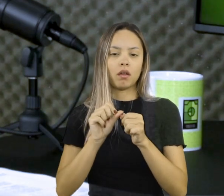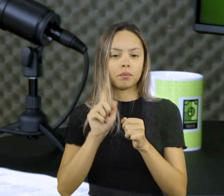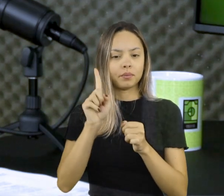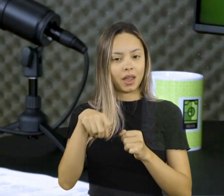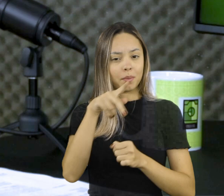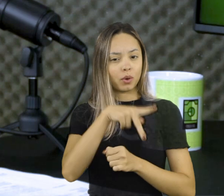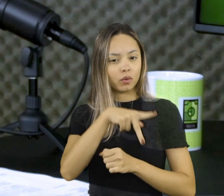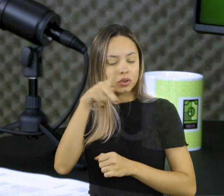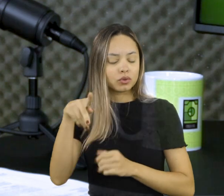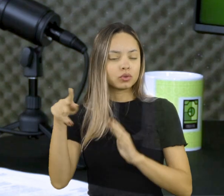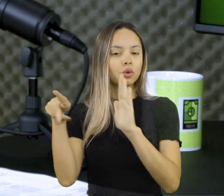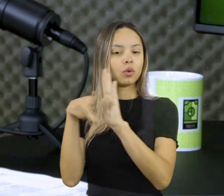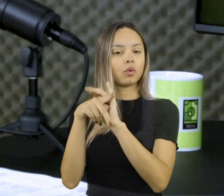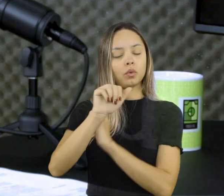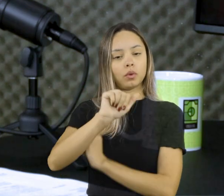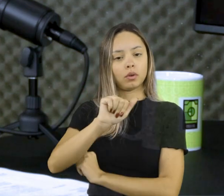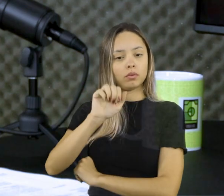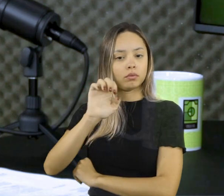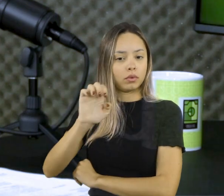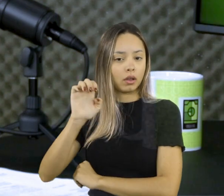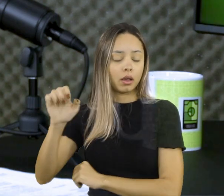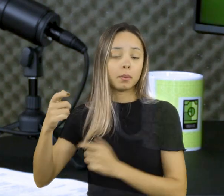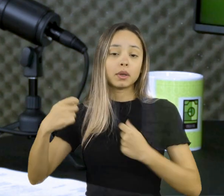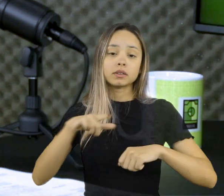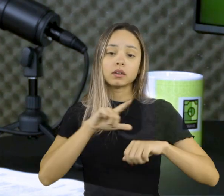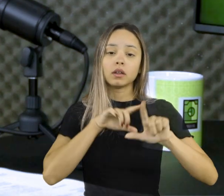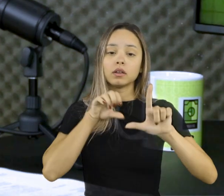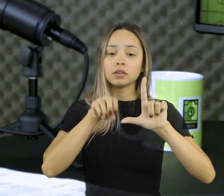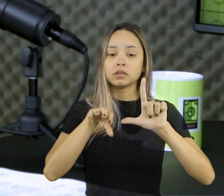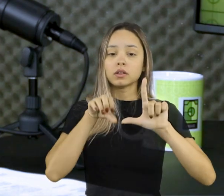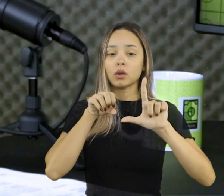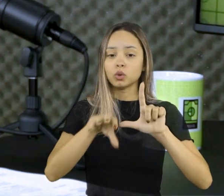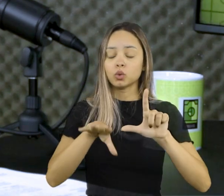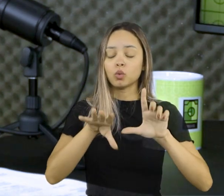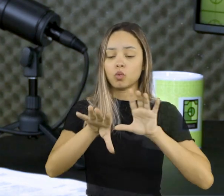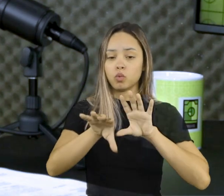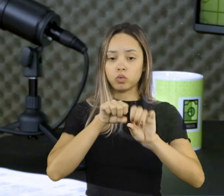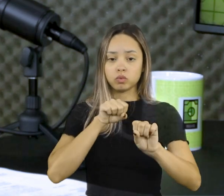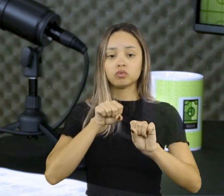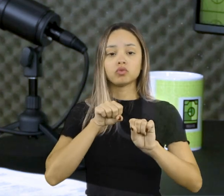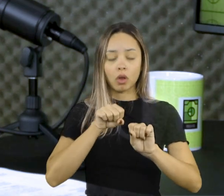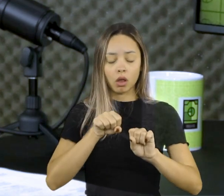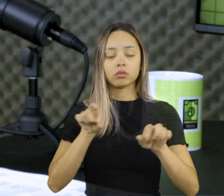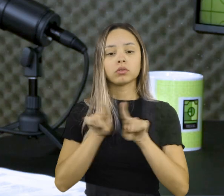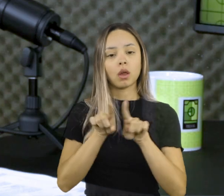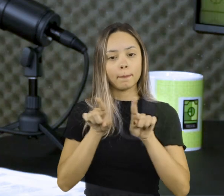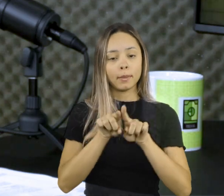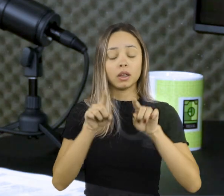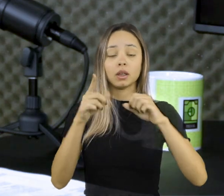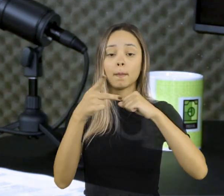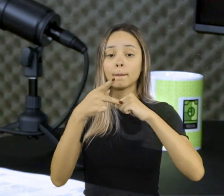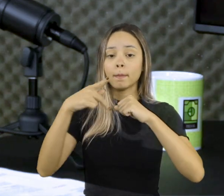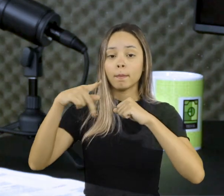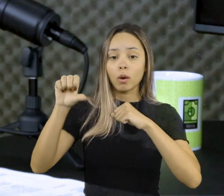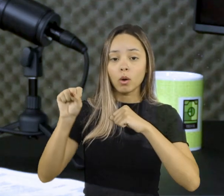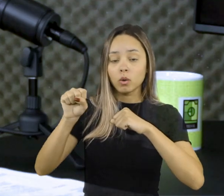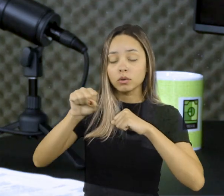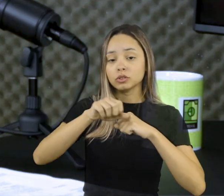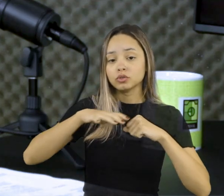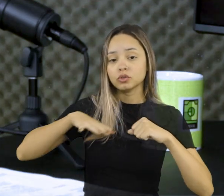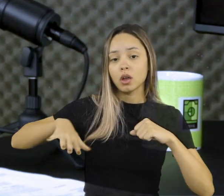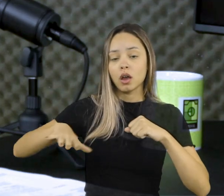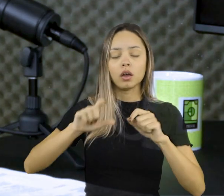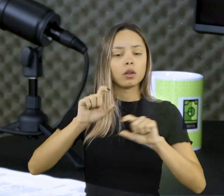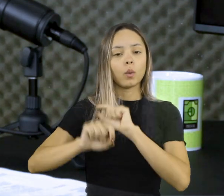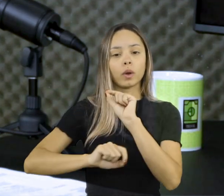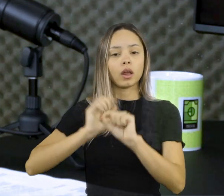de AE, ele tem que ter licenciatura plena e tem que ter especialização, tá certo? E aí, o que é que acontece?